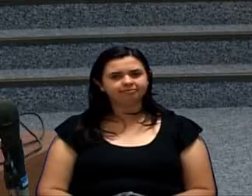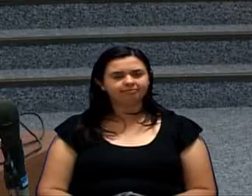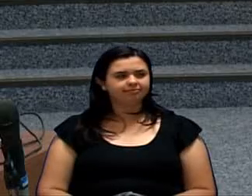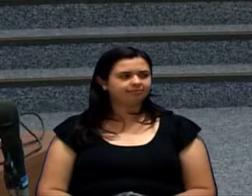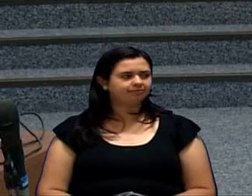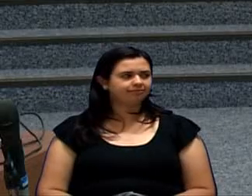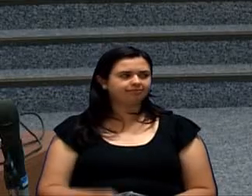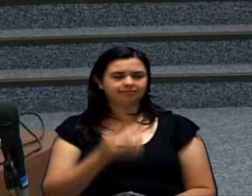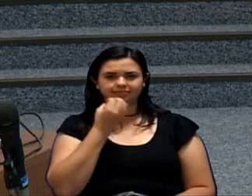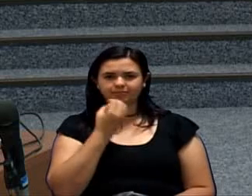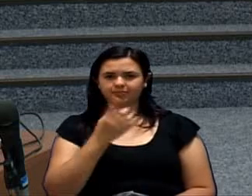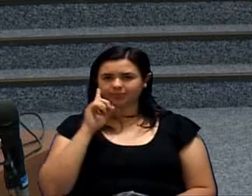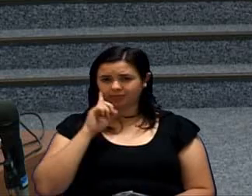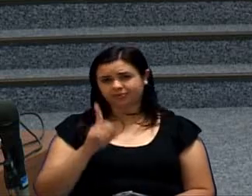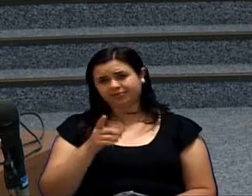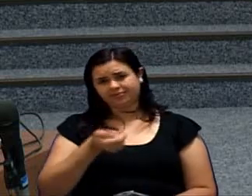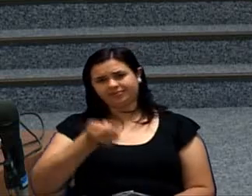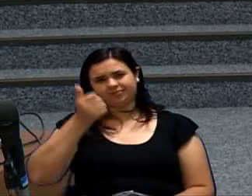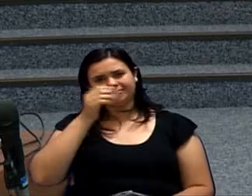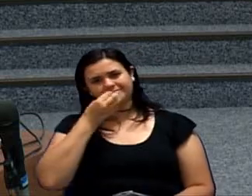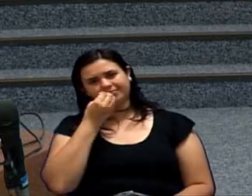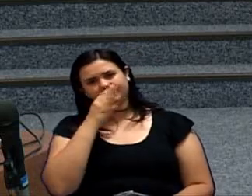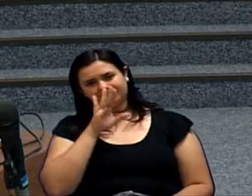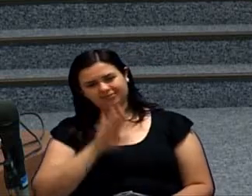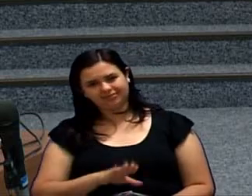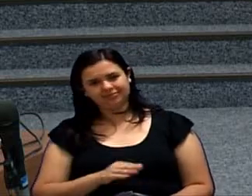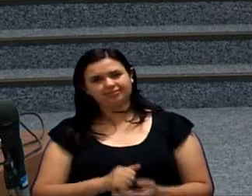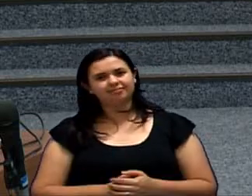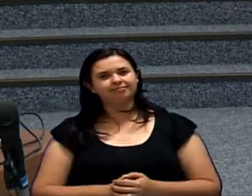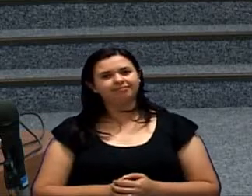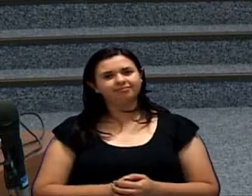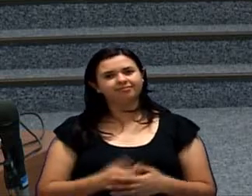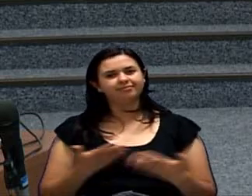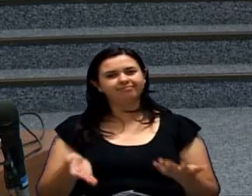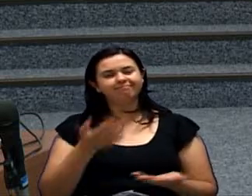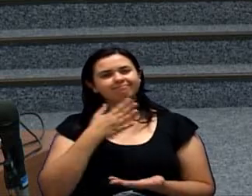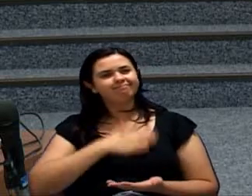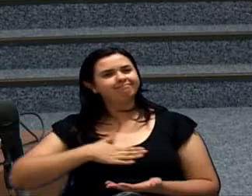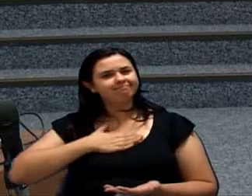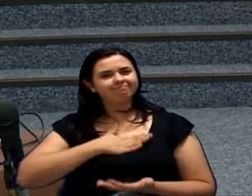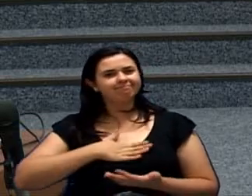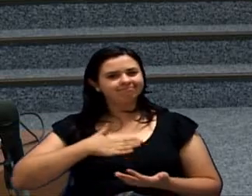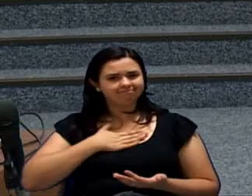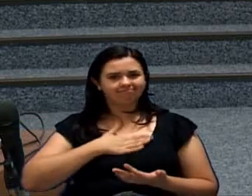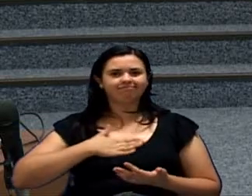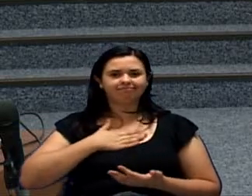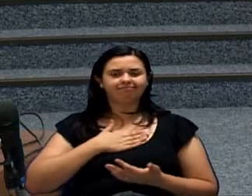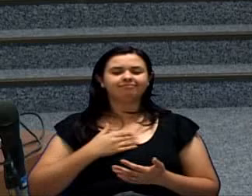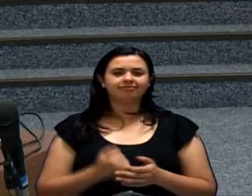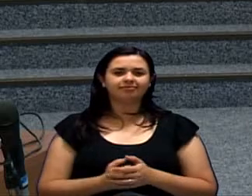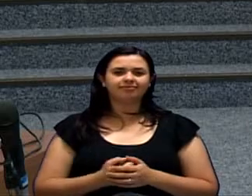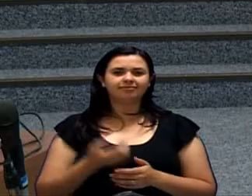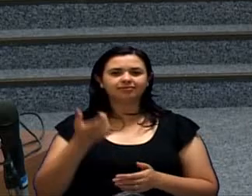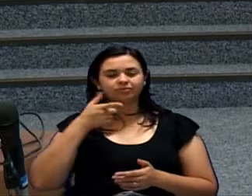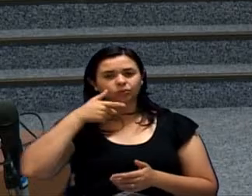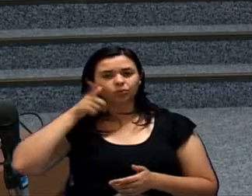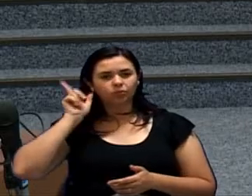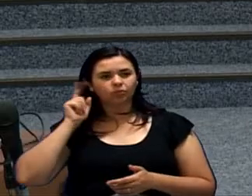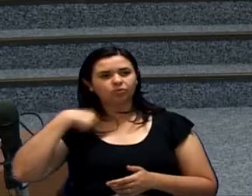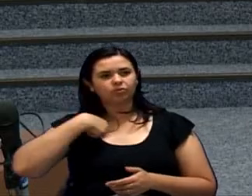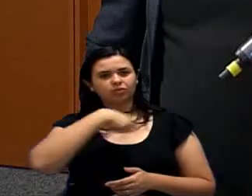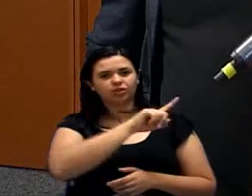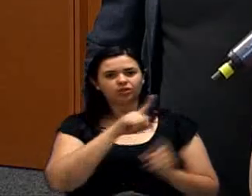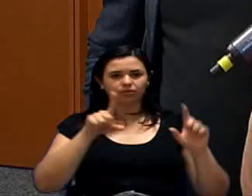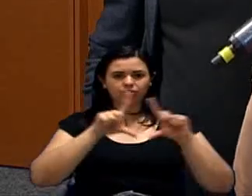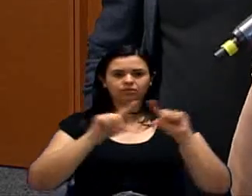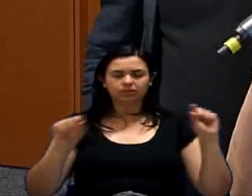Gente, bom dia, ou quase boa tarde para vocês. Gente, é uma gratidão que é a palavra que eu mais digo. Ontem eu estive na Assembleia em